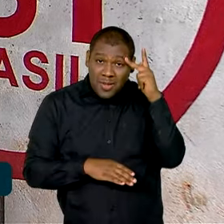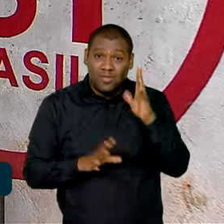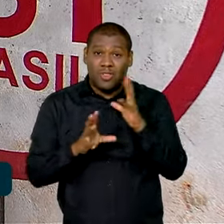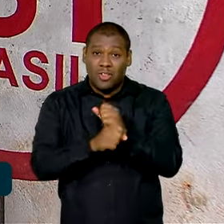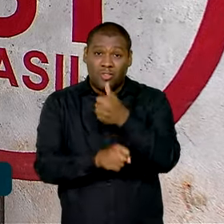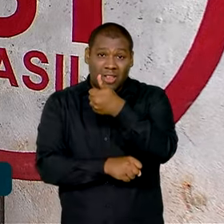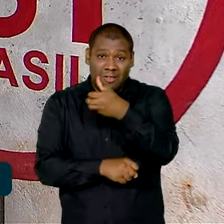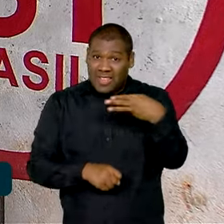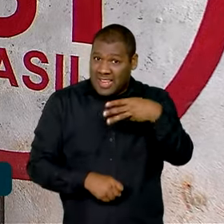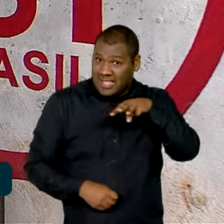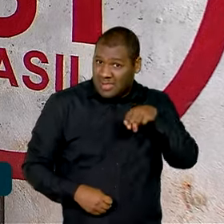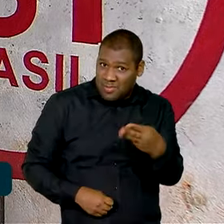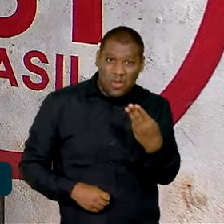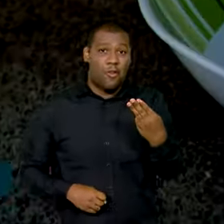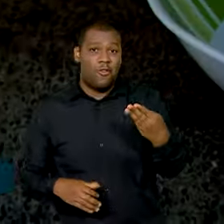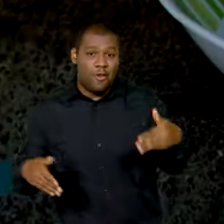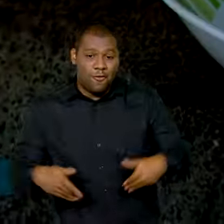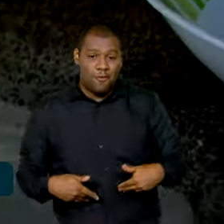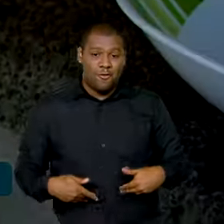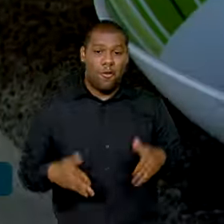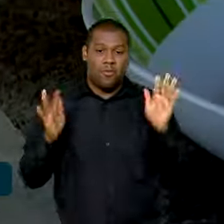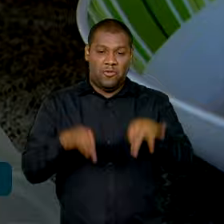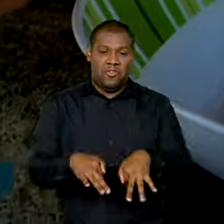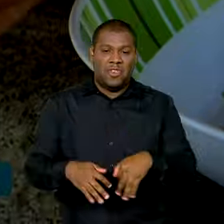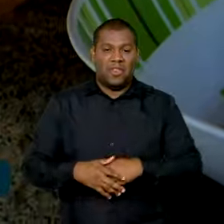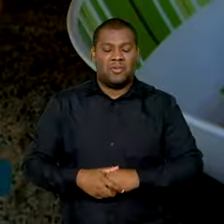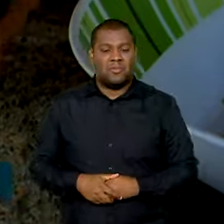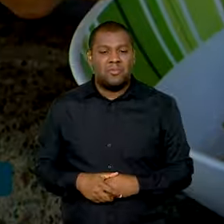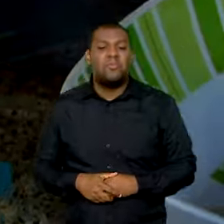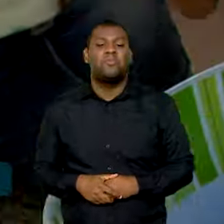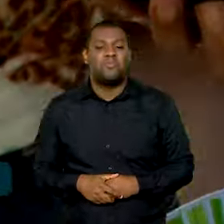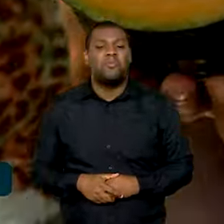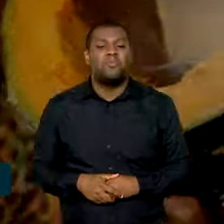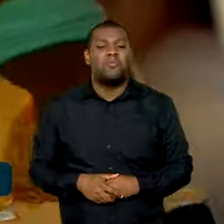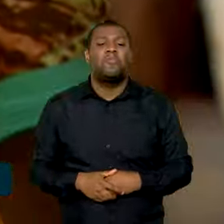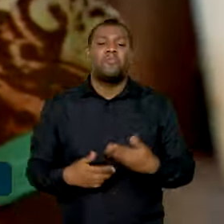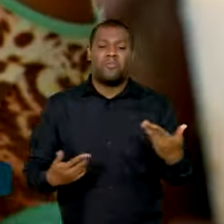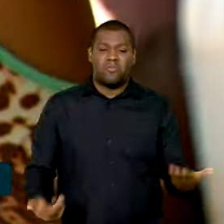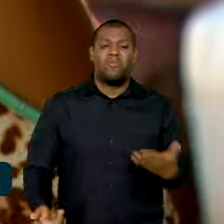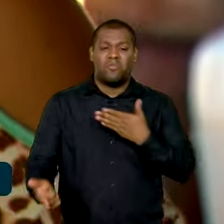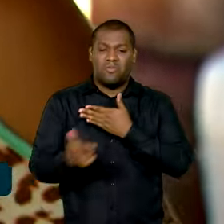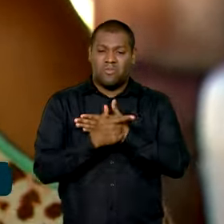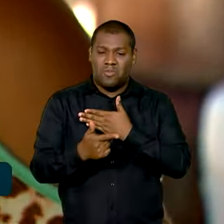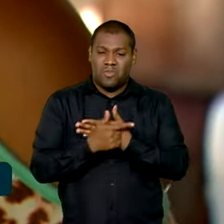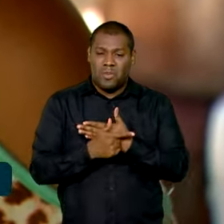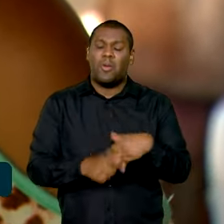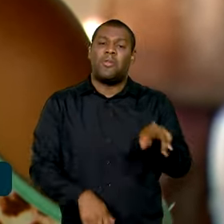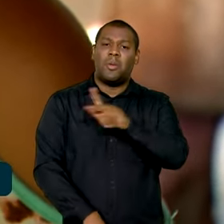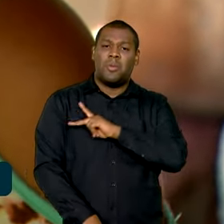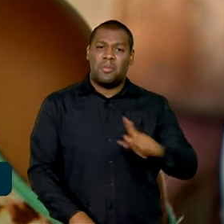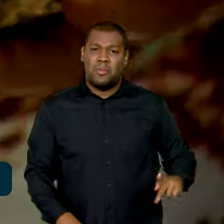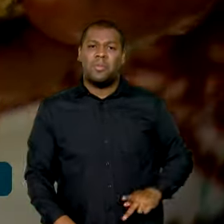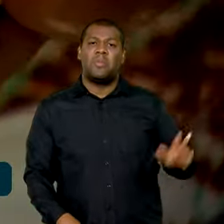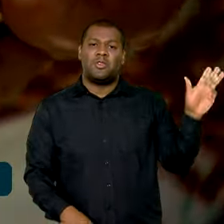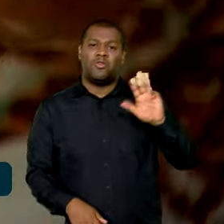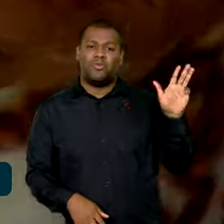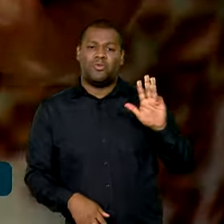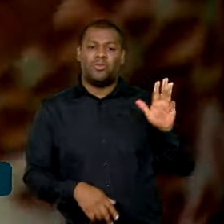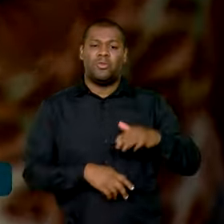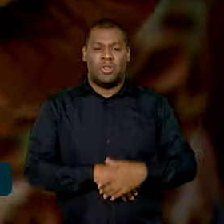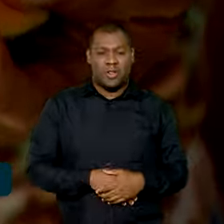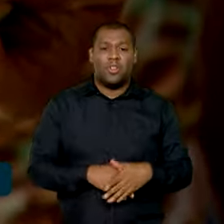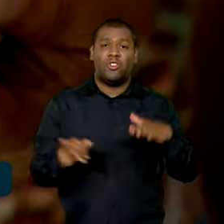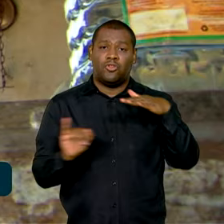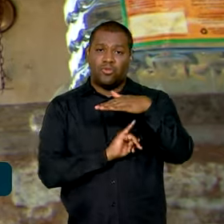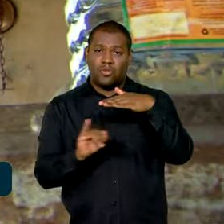e brasileiras que saíram da condição da fome. É uma determinação, é uma missão que o presidente Lula nos deu, de que a Conab